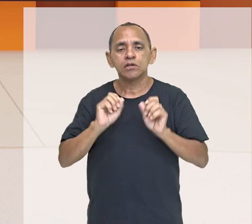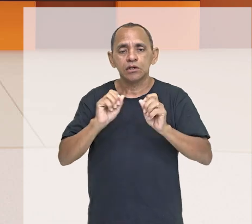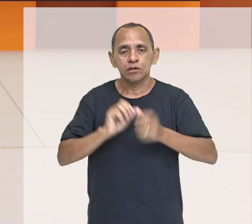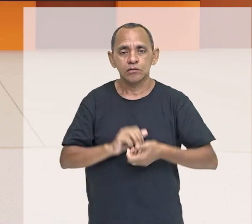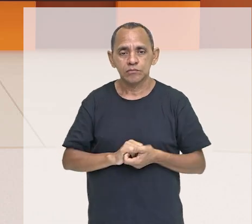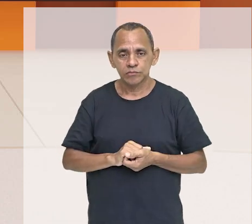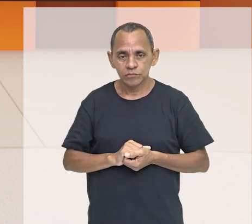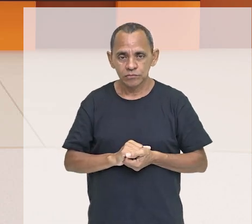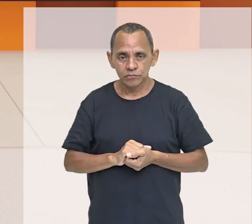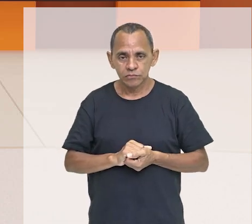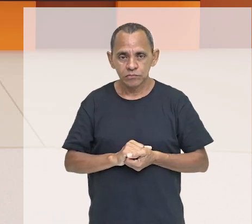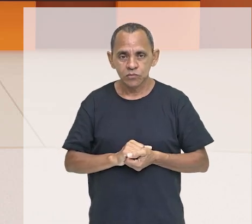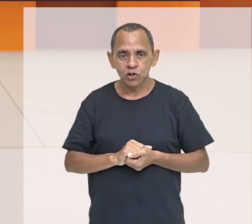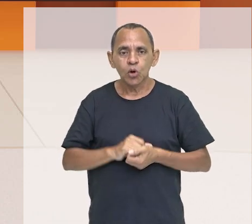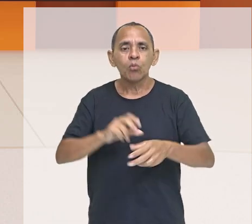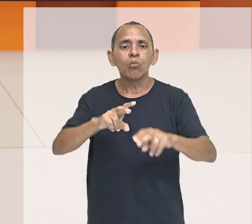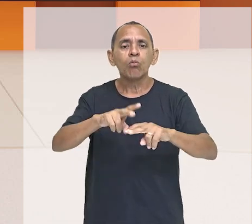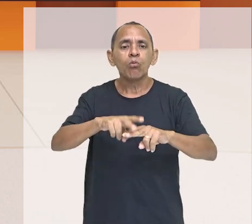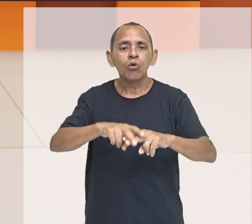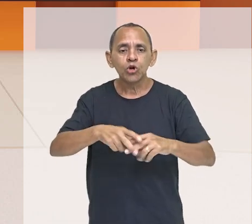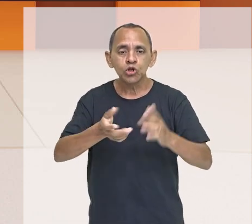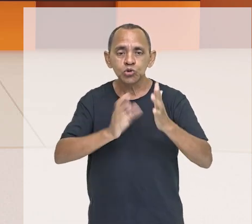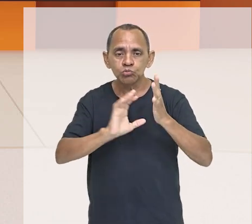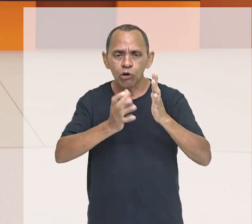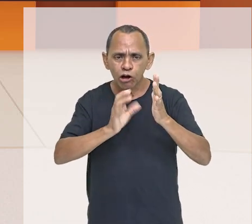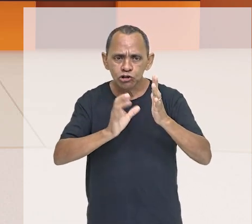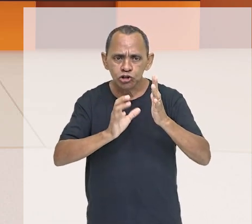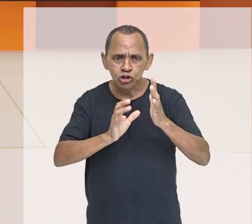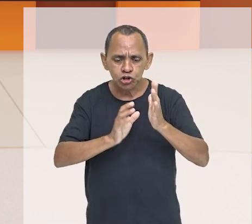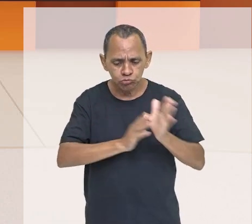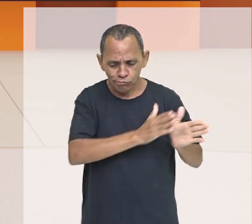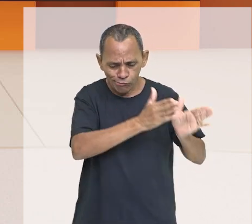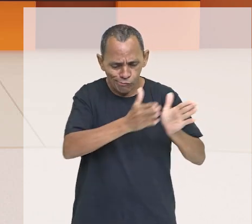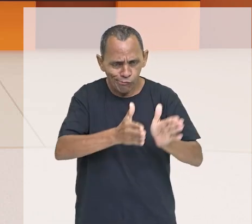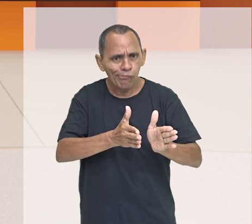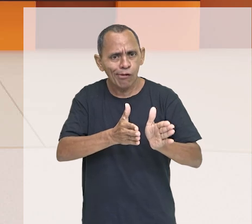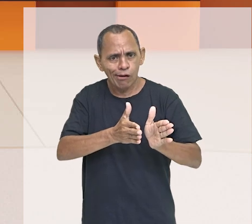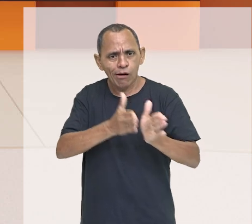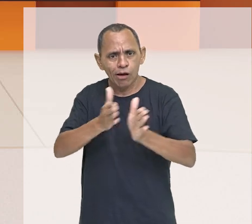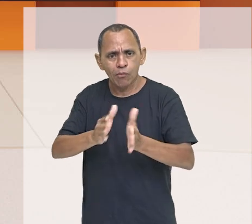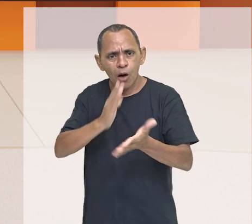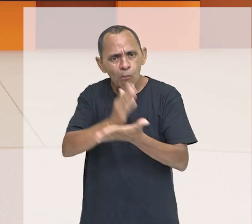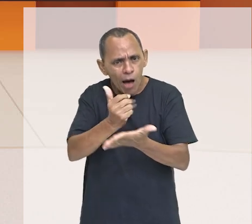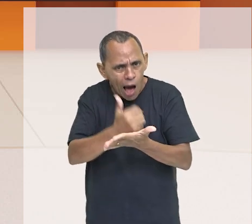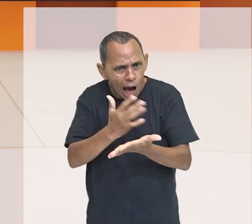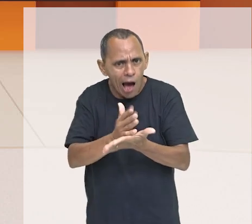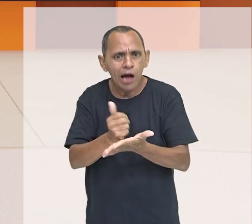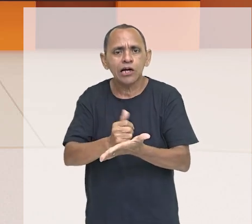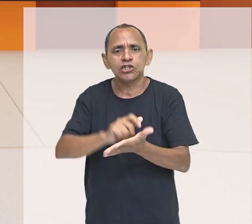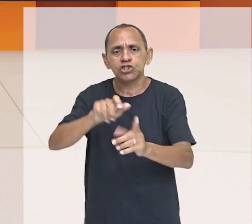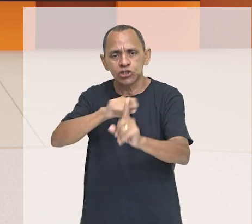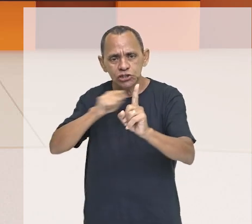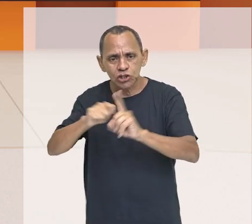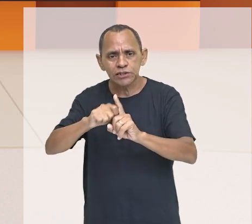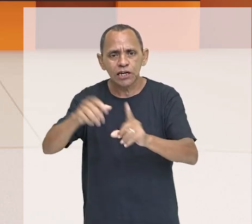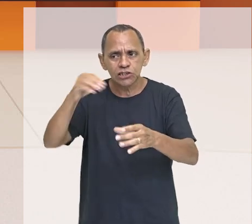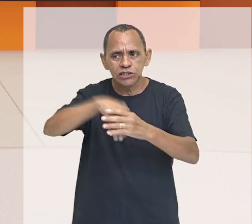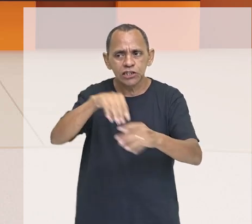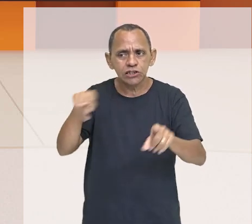isso a palavra partido, né? Porque é uma parte da sociedade que tem as suas ideologias próprias, né? E buscam,